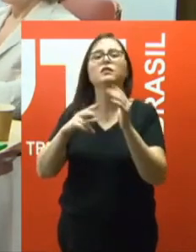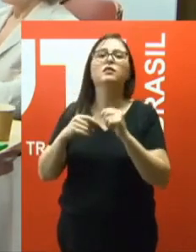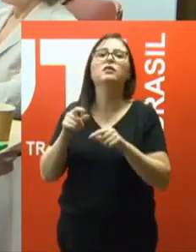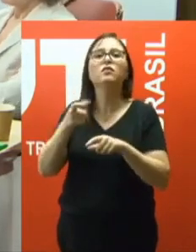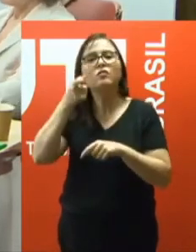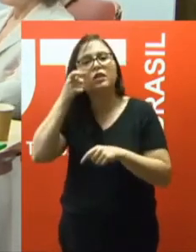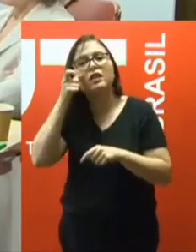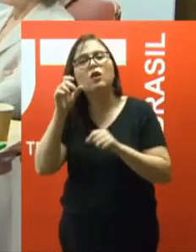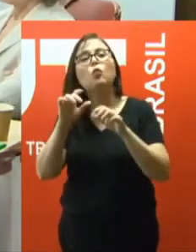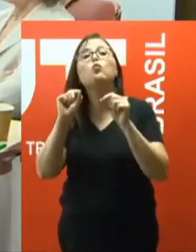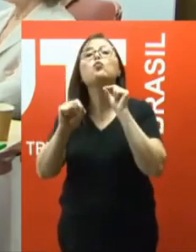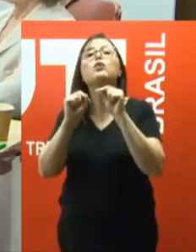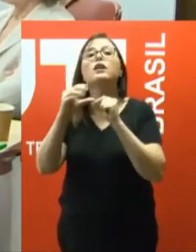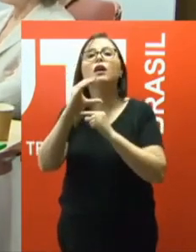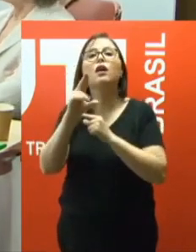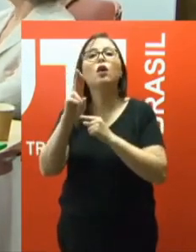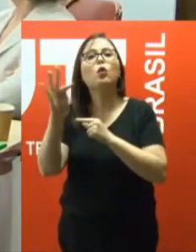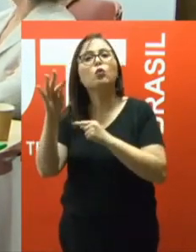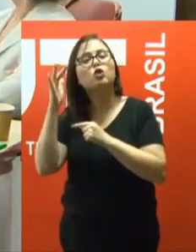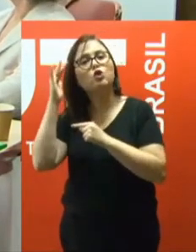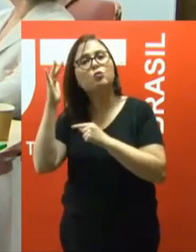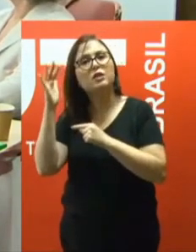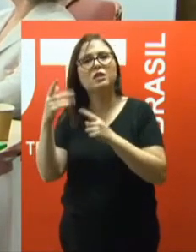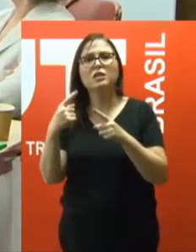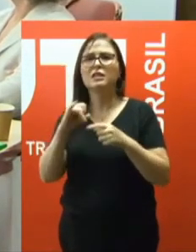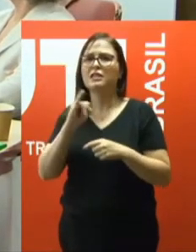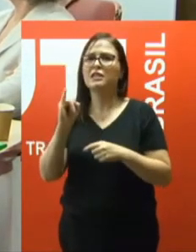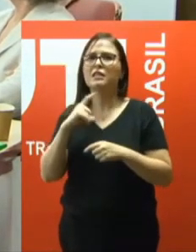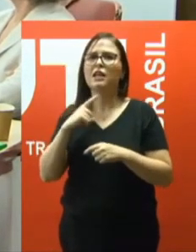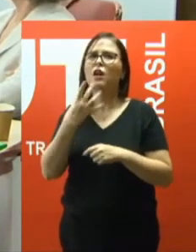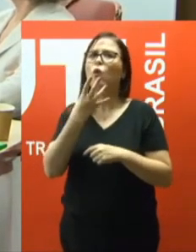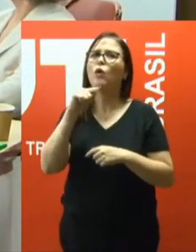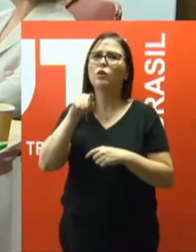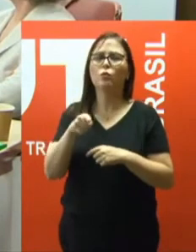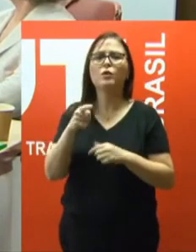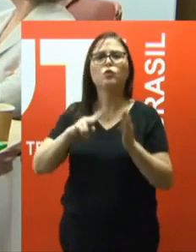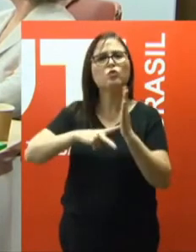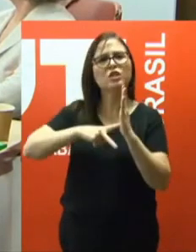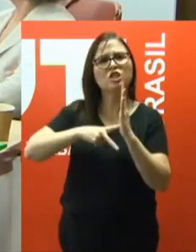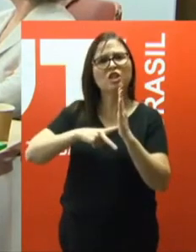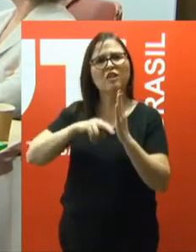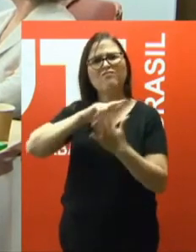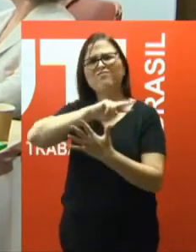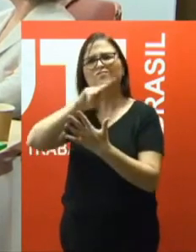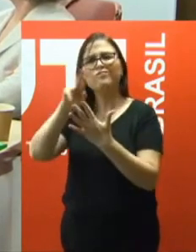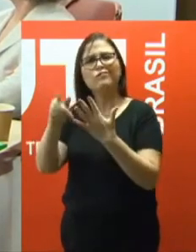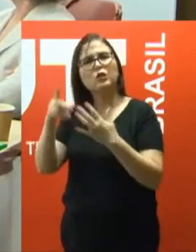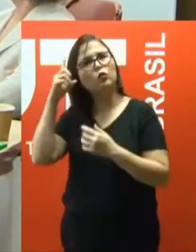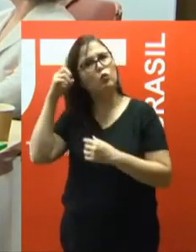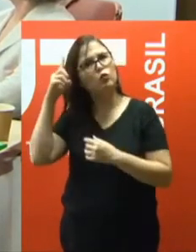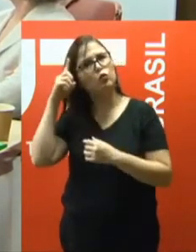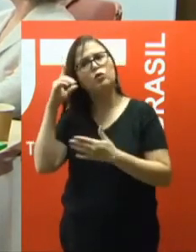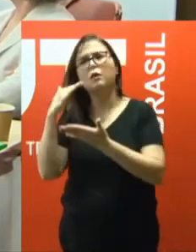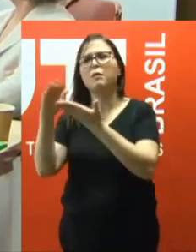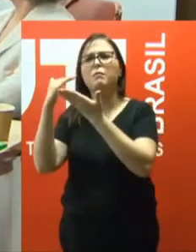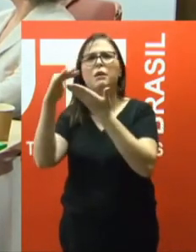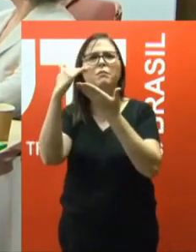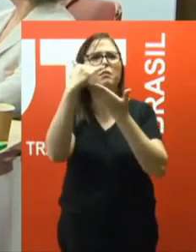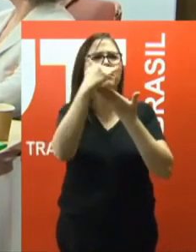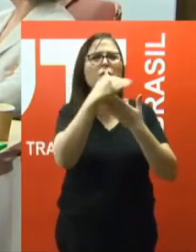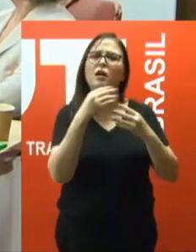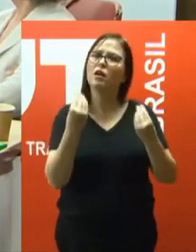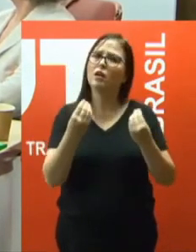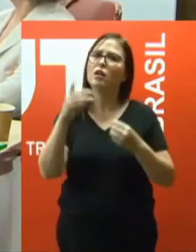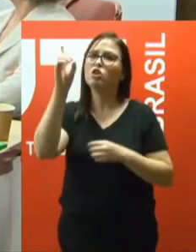que a CUT está pensando. Porque se você tem 4 mil sindicatos, todo dia você poderia passar a mensagem para 4 mil